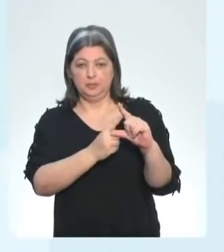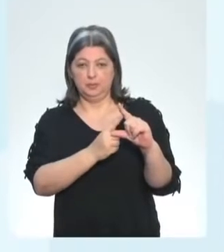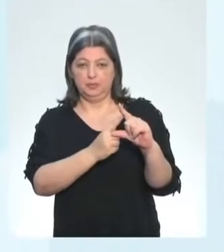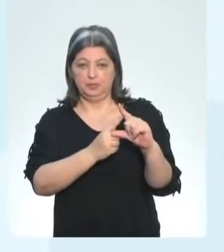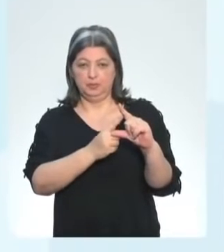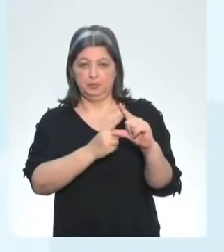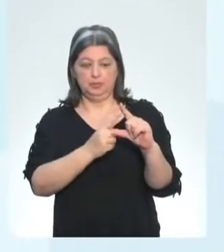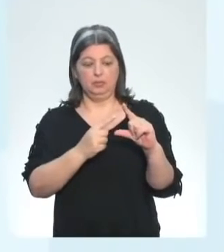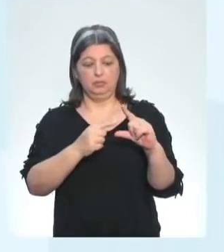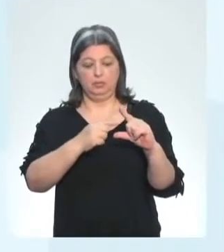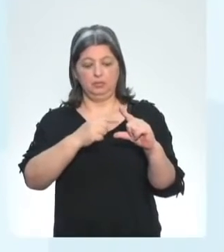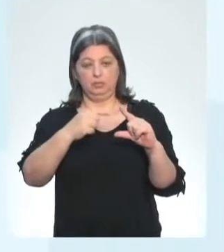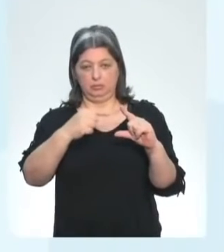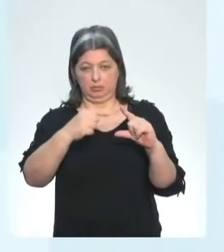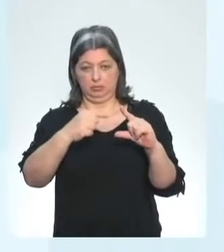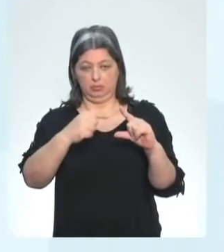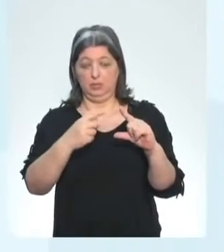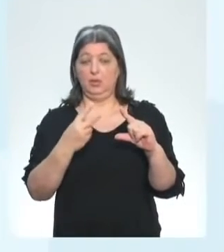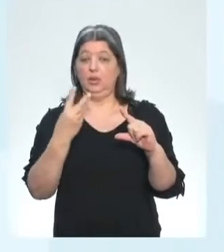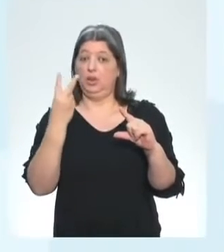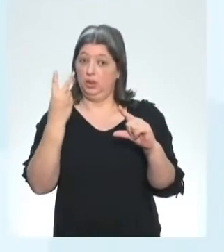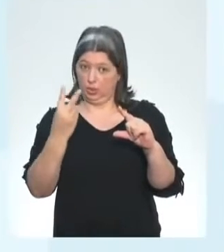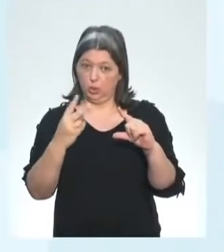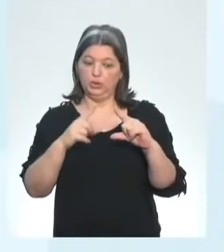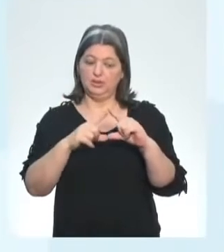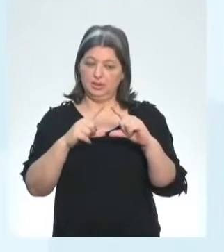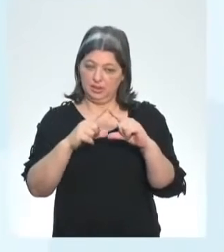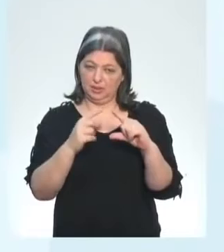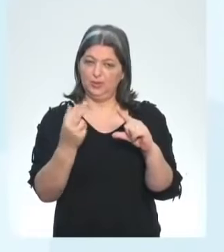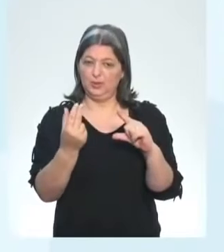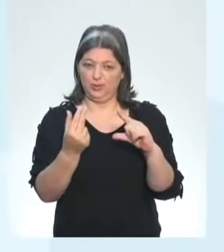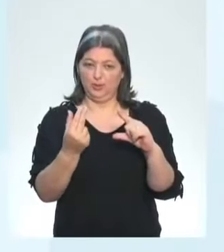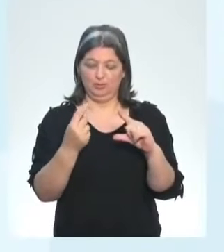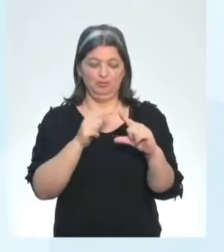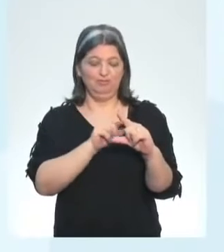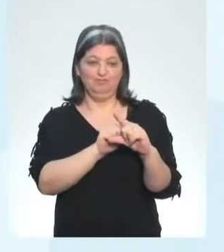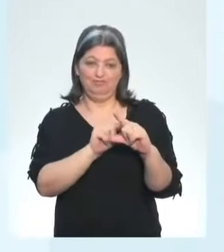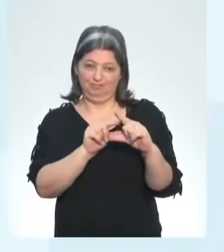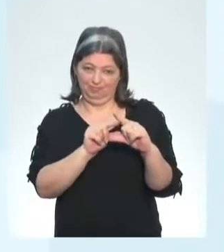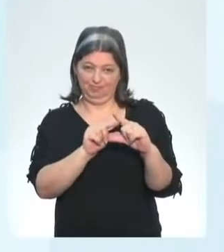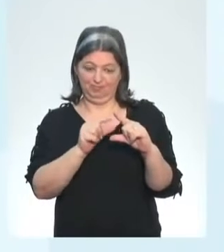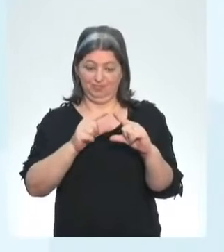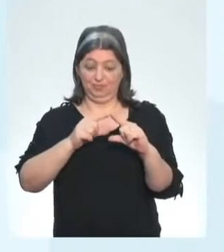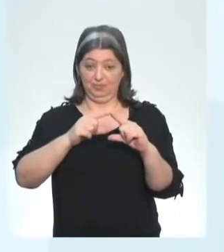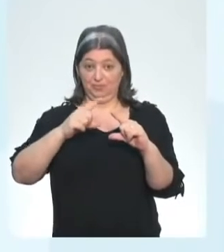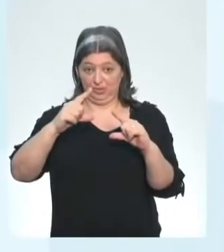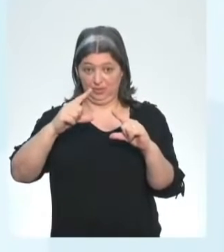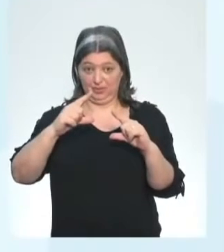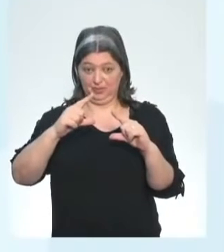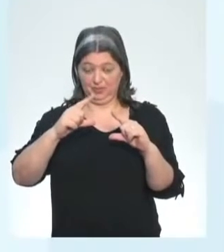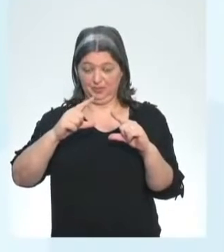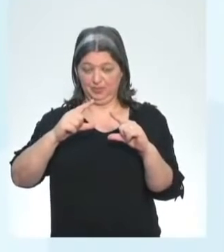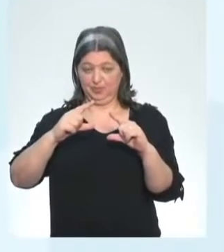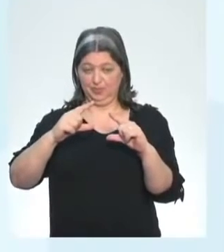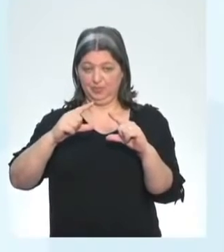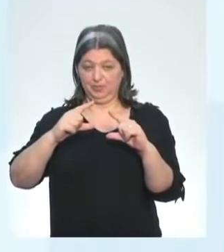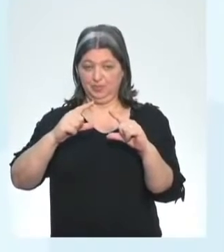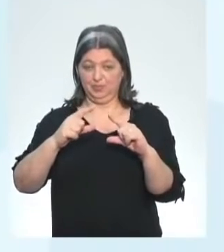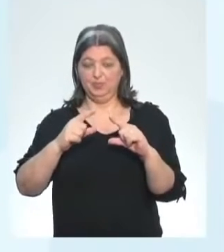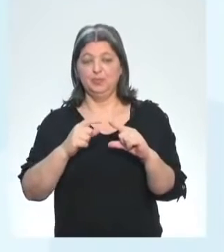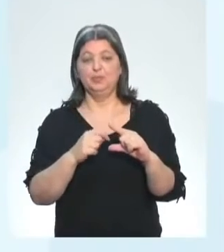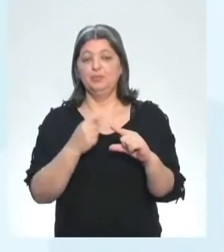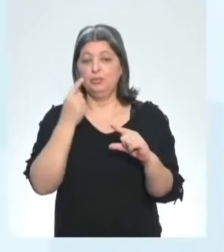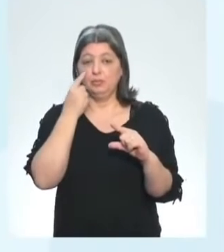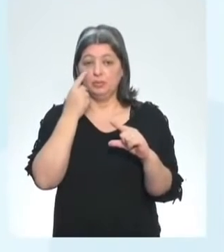a gente vai ter dois triângulos semelhantes, ó. Esse triangulinho com o triangulão que foi que originou.